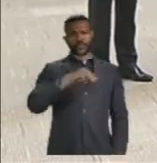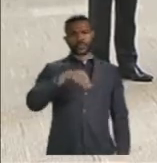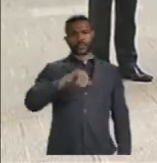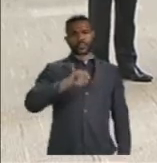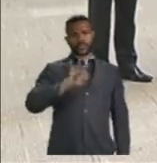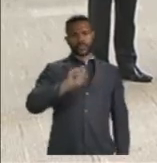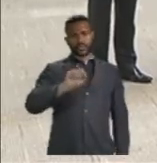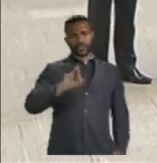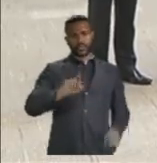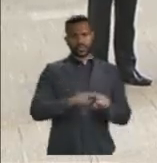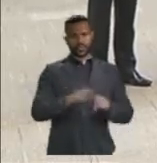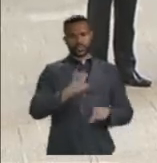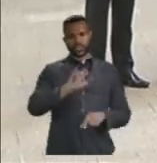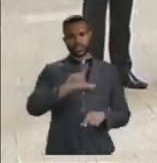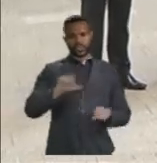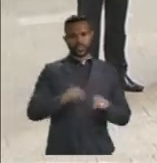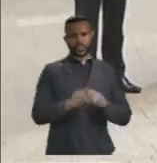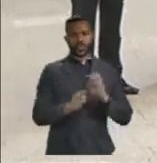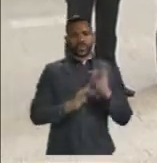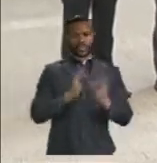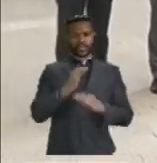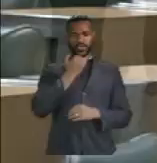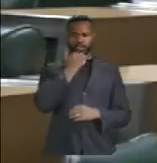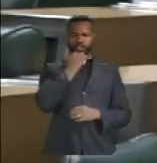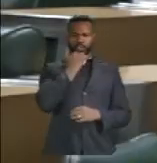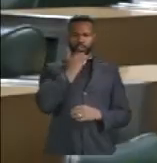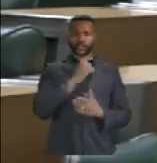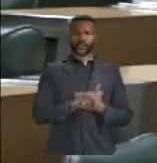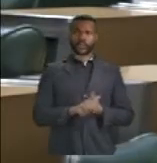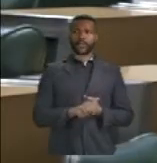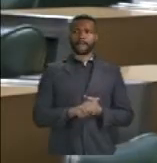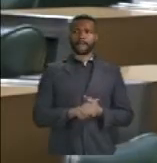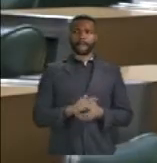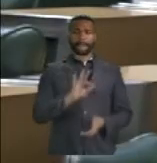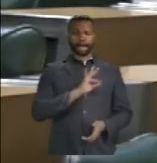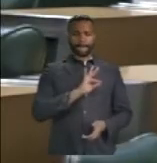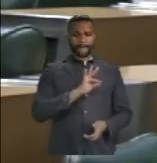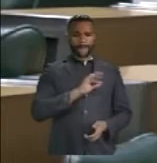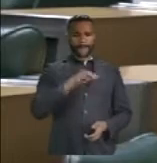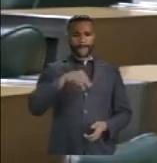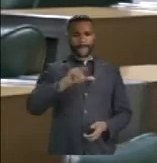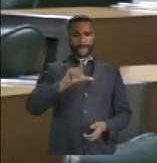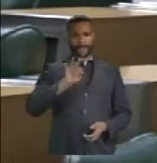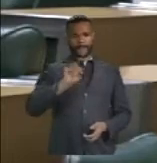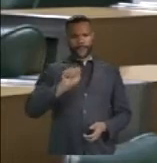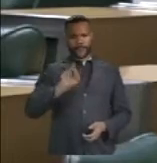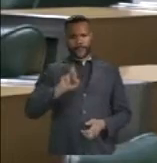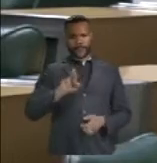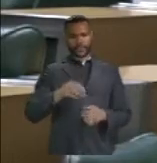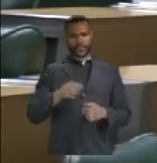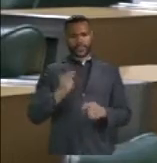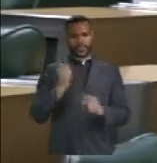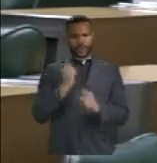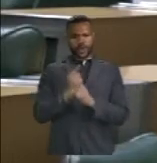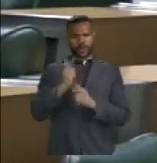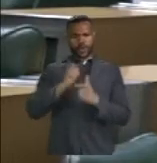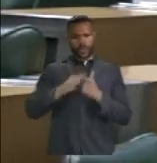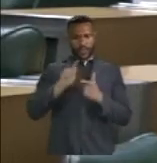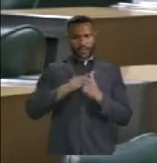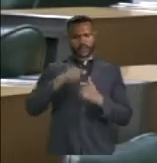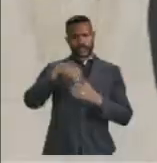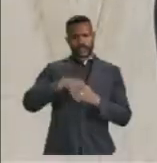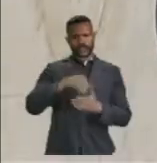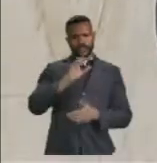polícia civil e na polícia técnico-científica policial militar quando ele se confronta com um problema somente na criminalidade